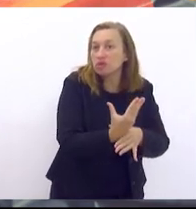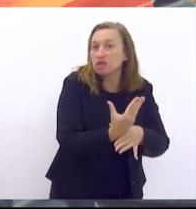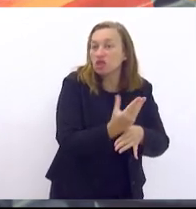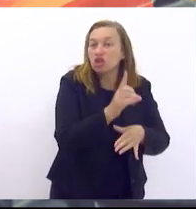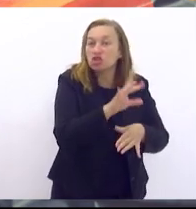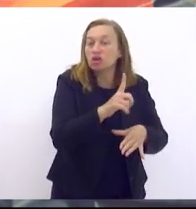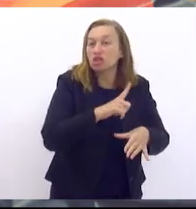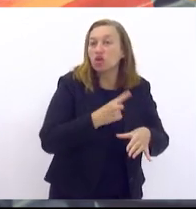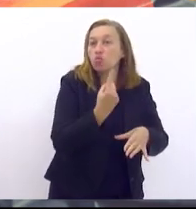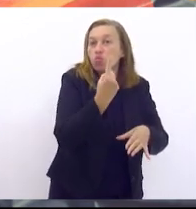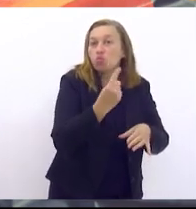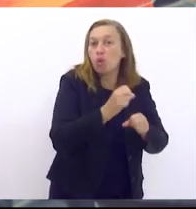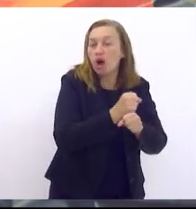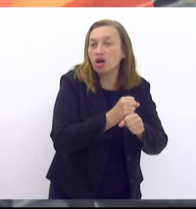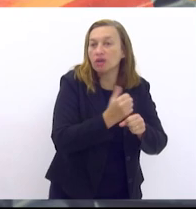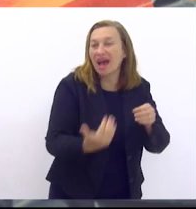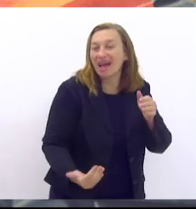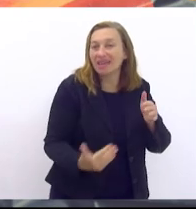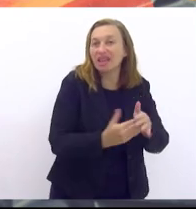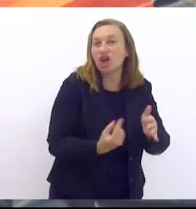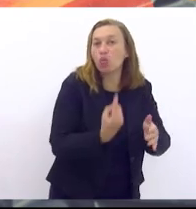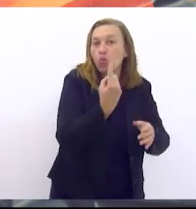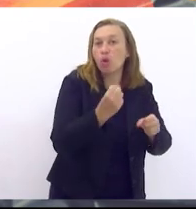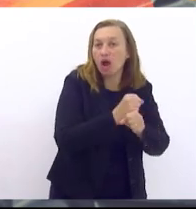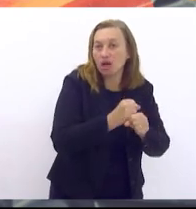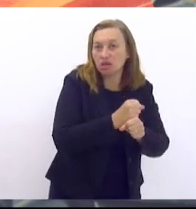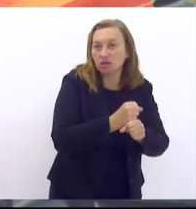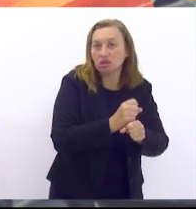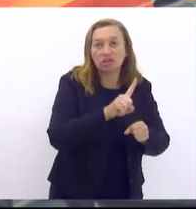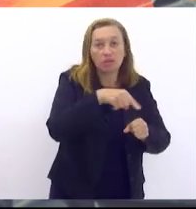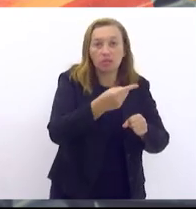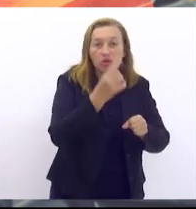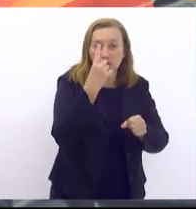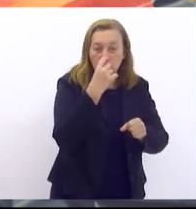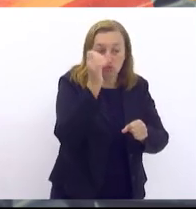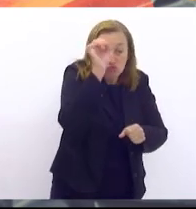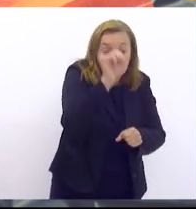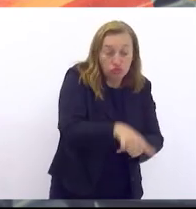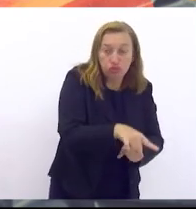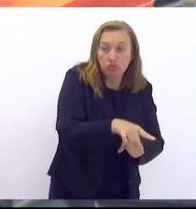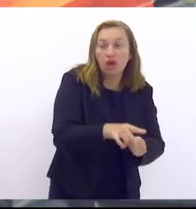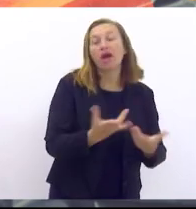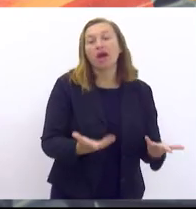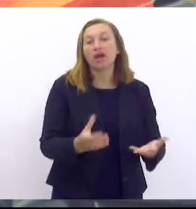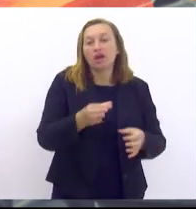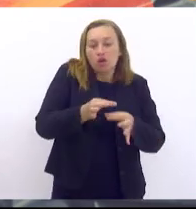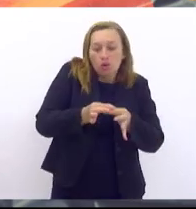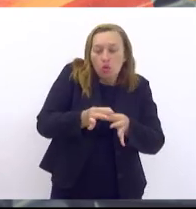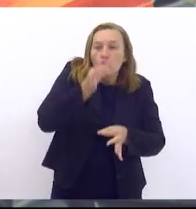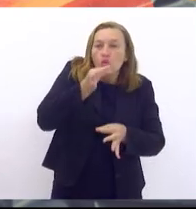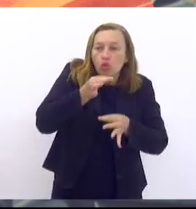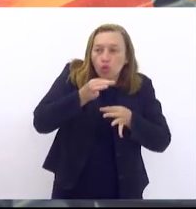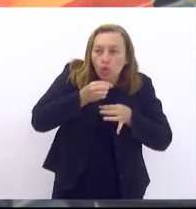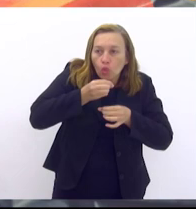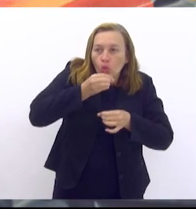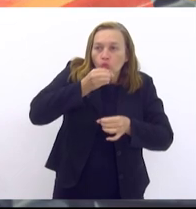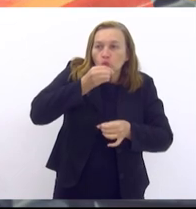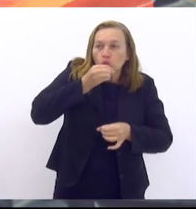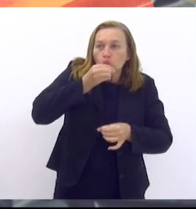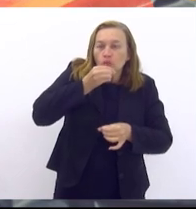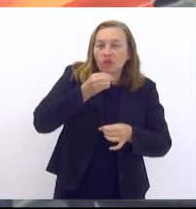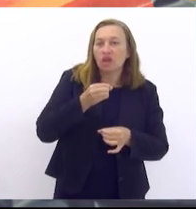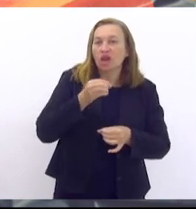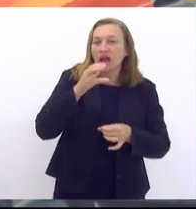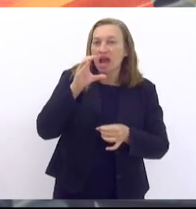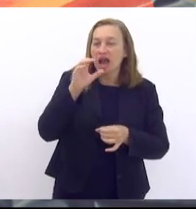ele só tem um ano até um ano de vida útil E aí o canudinho de refrigerante Talvez ele tenha